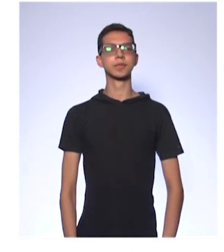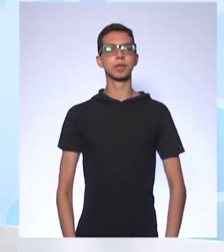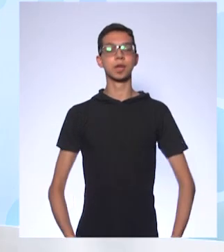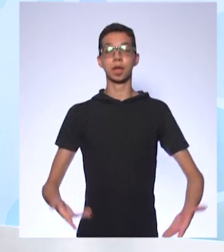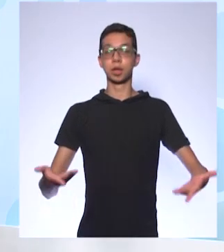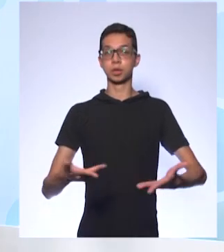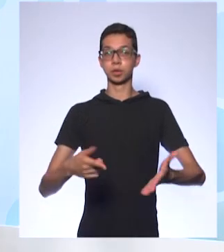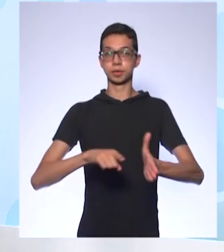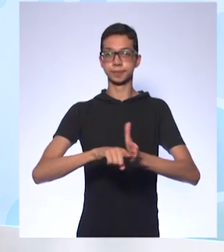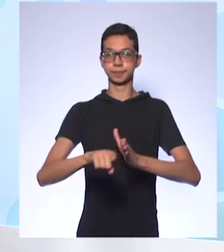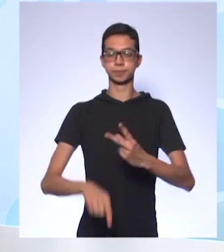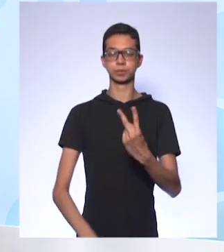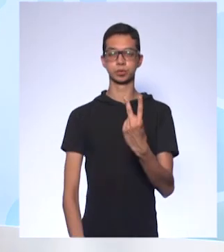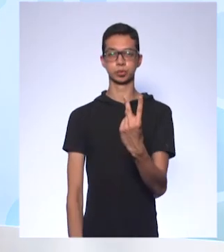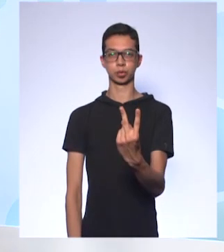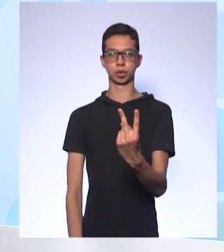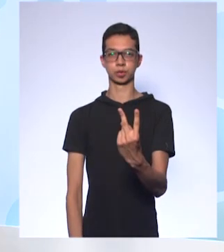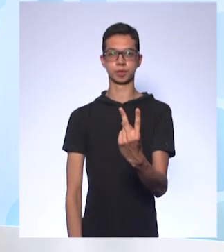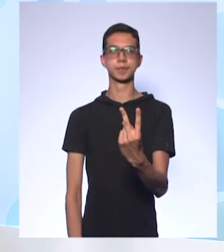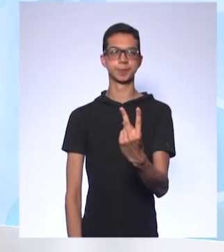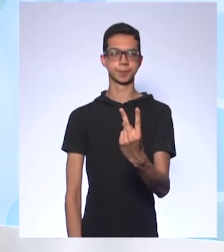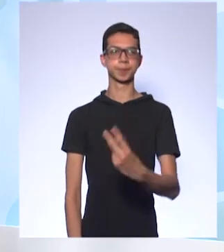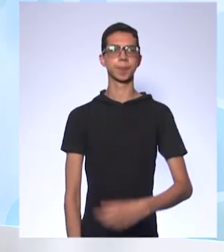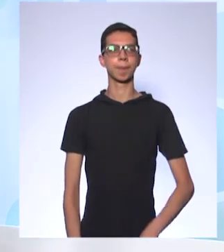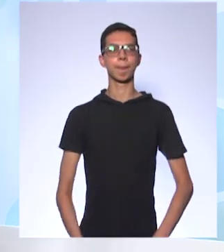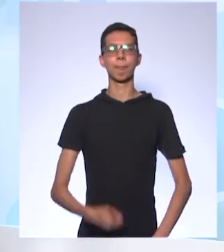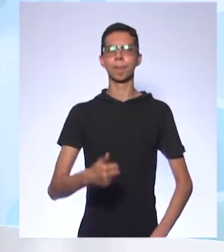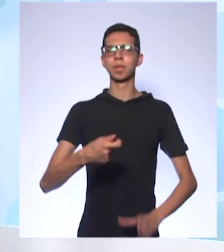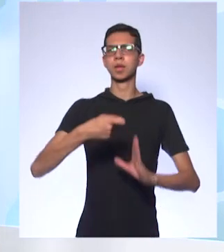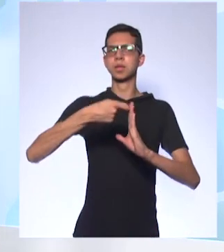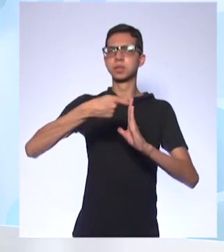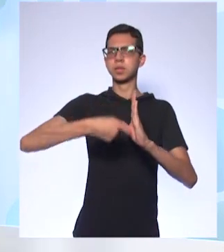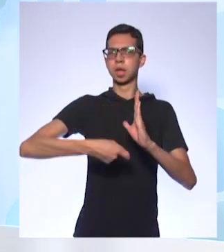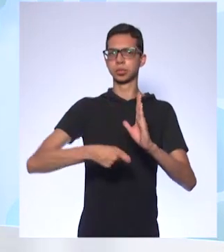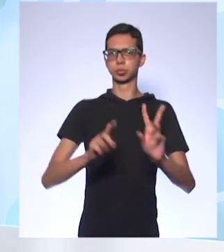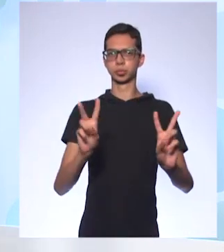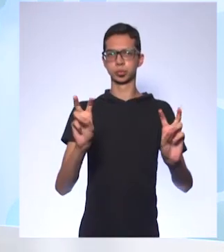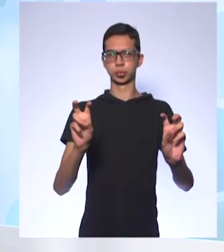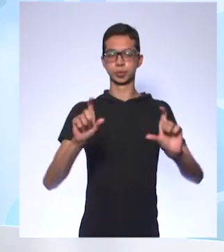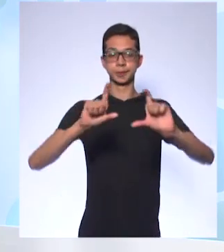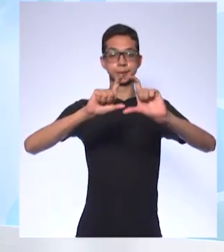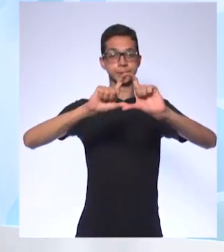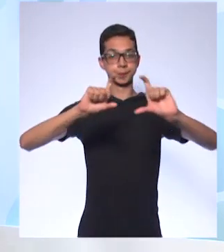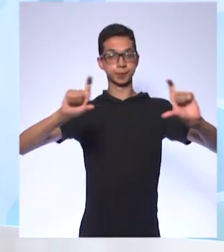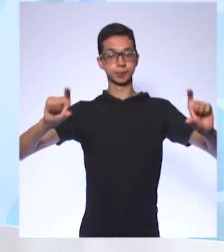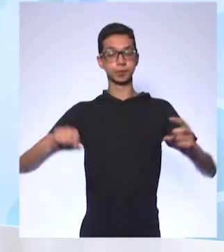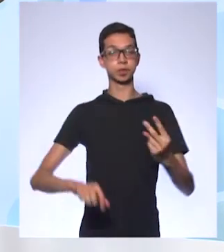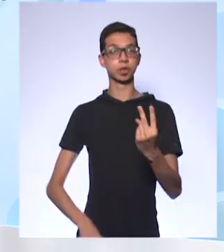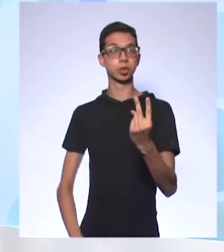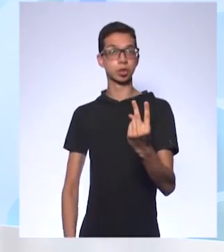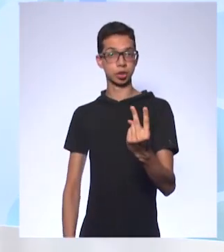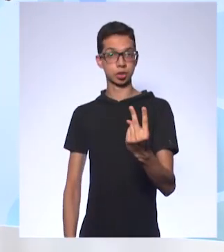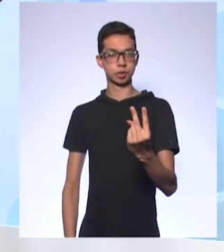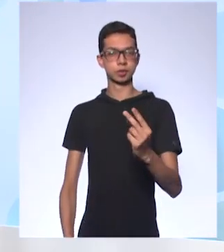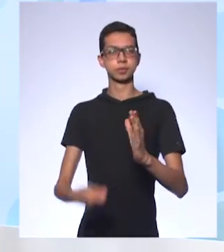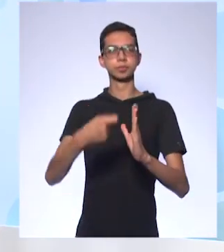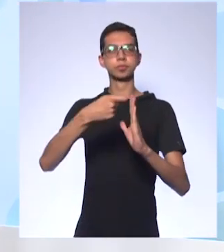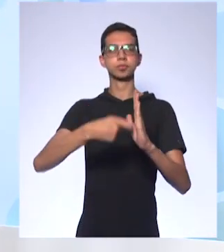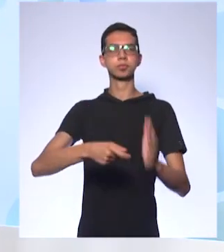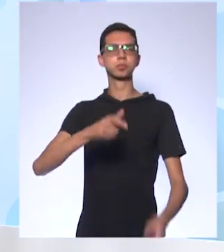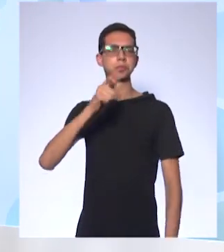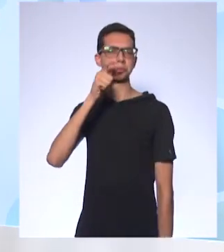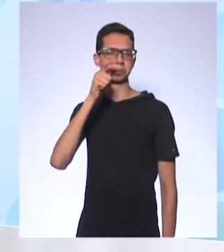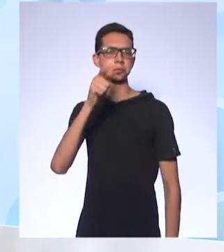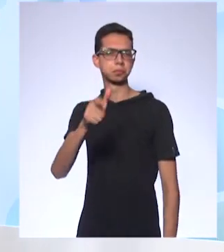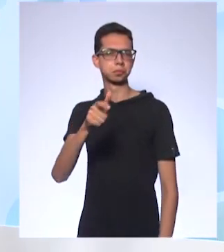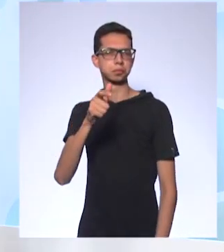2. Próxima questão. Bom, esse texto aí, da questão 2, é um texto bastante interessante. É um texto